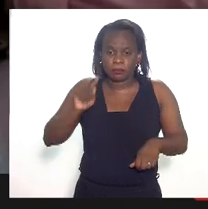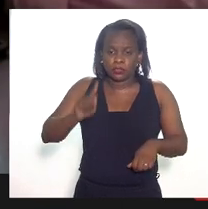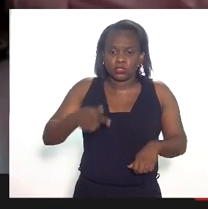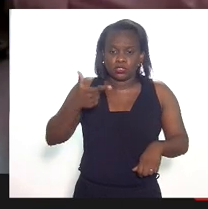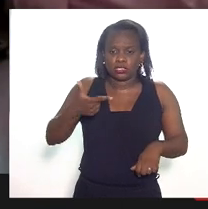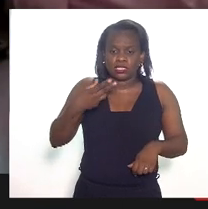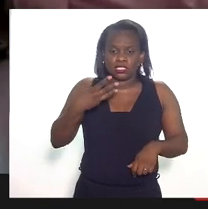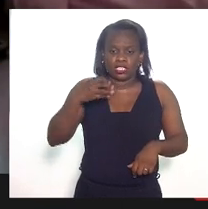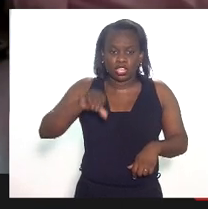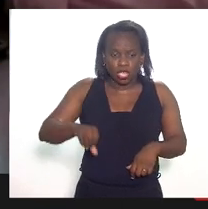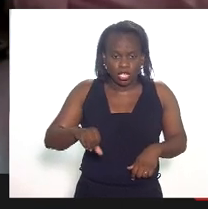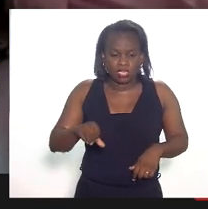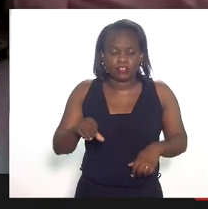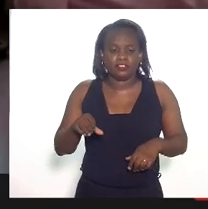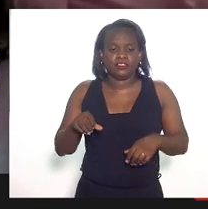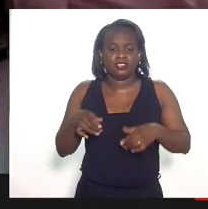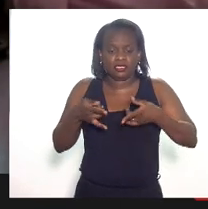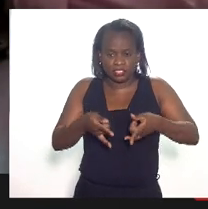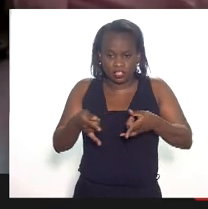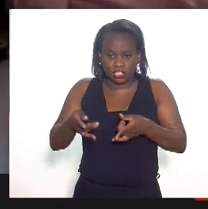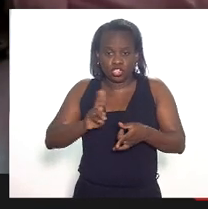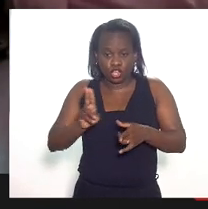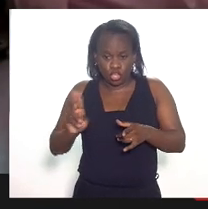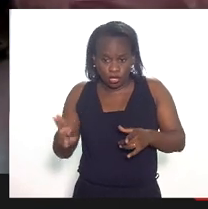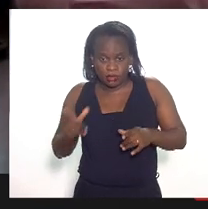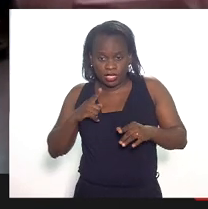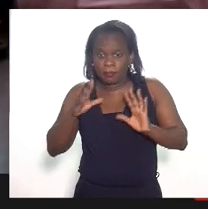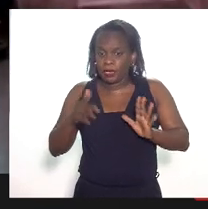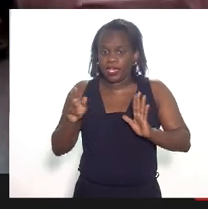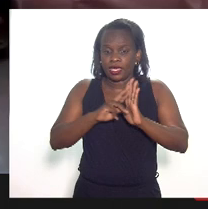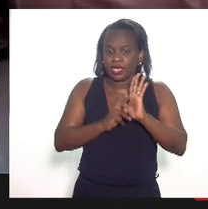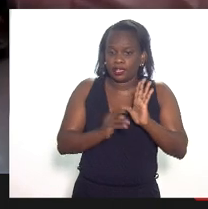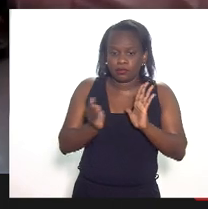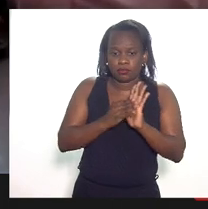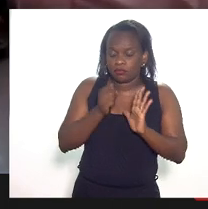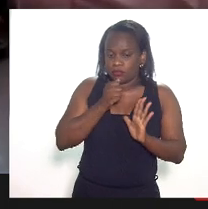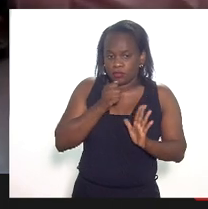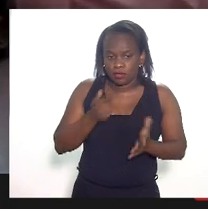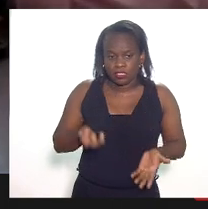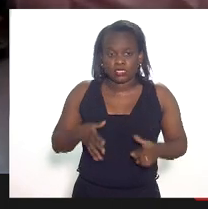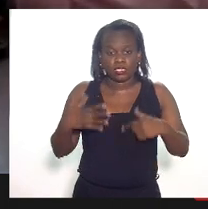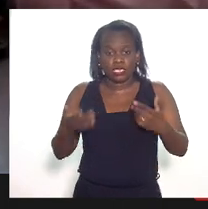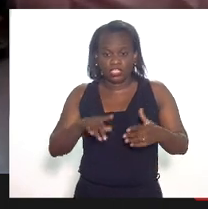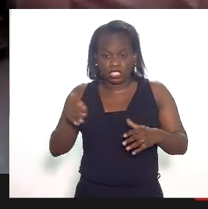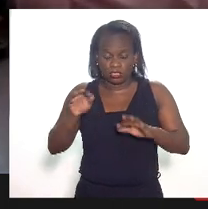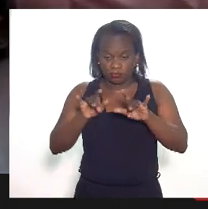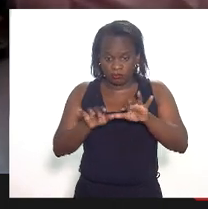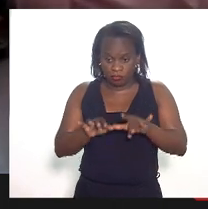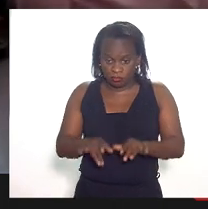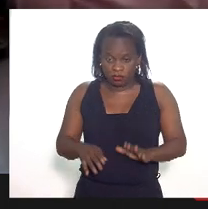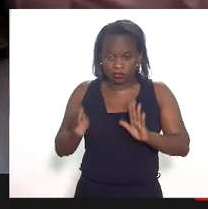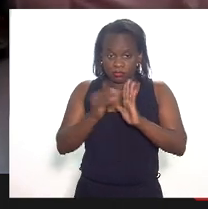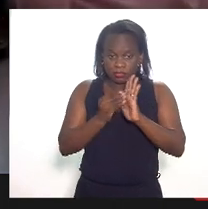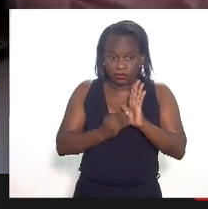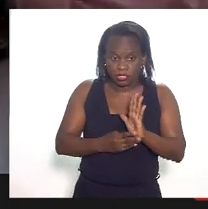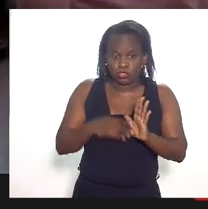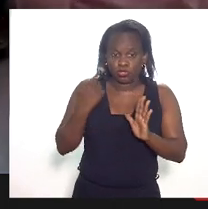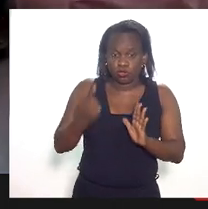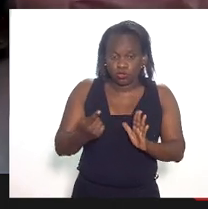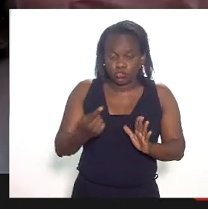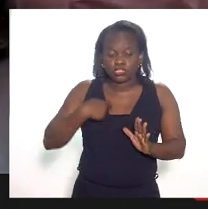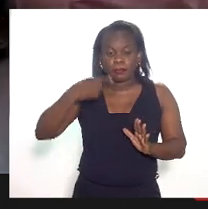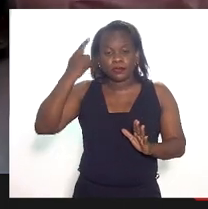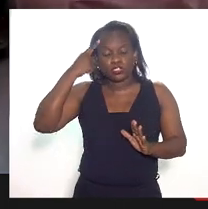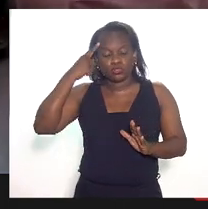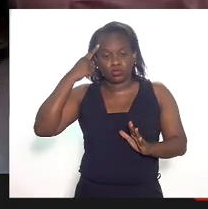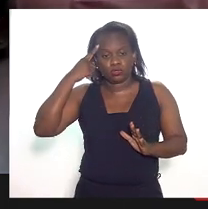1.239 leitos que estão nominados e não estão na regulação. Quando colocamos isso na regulação ser única,